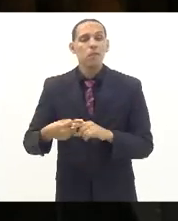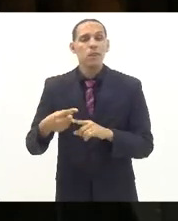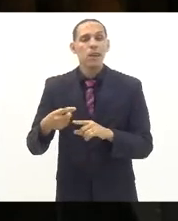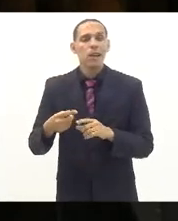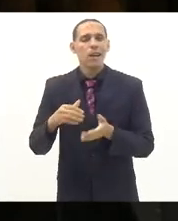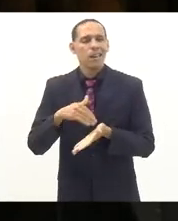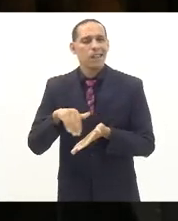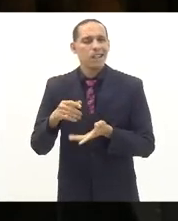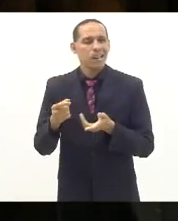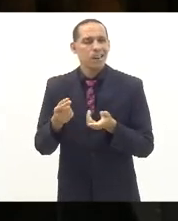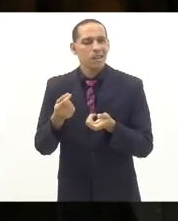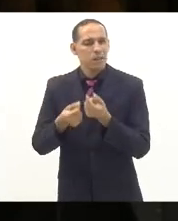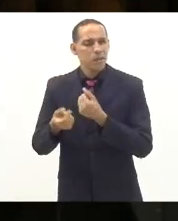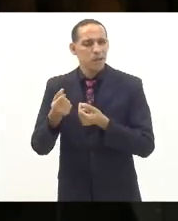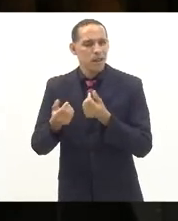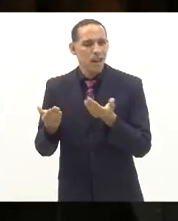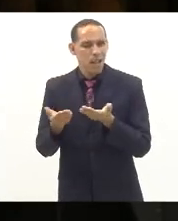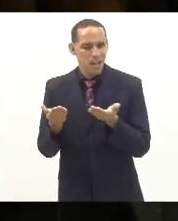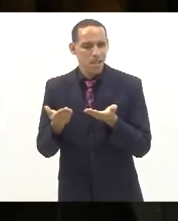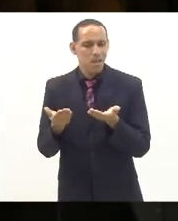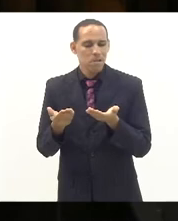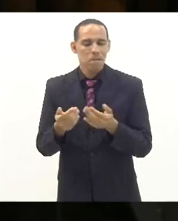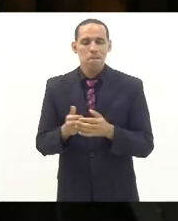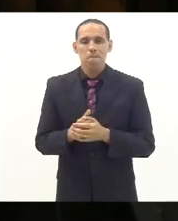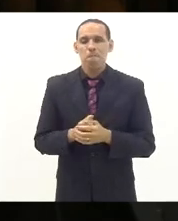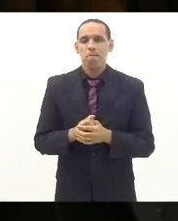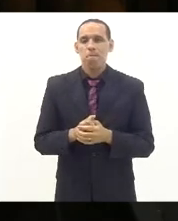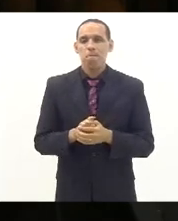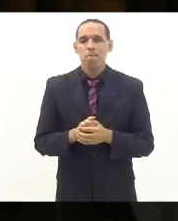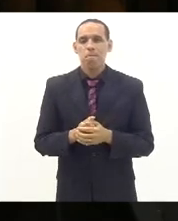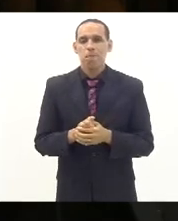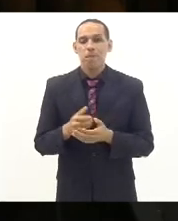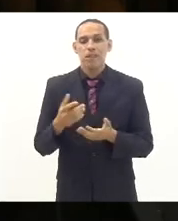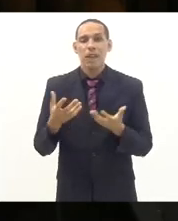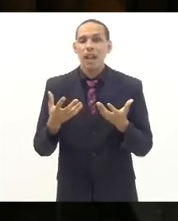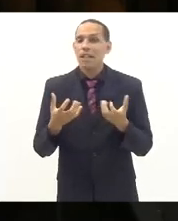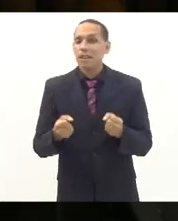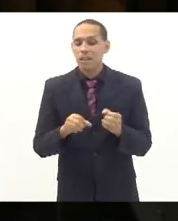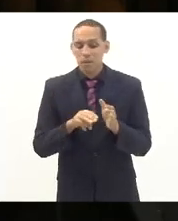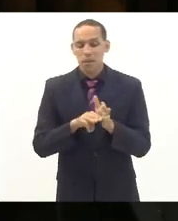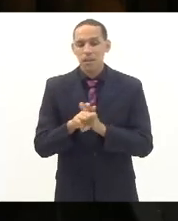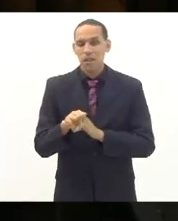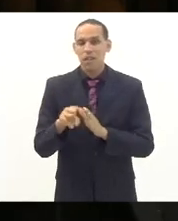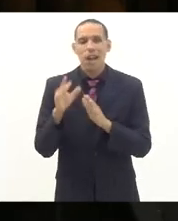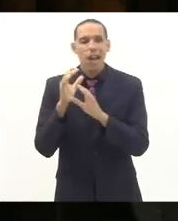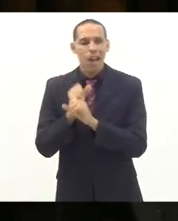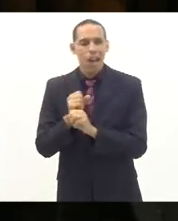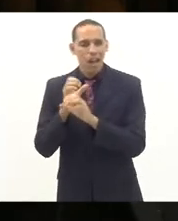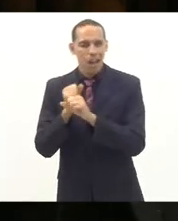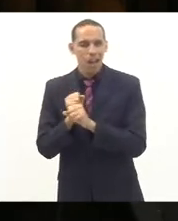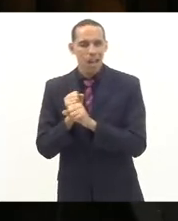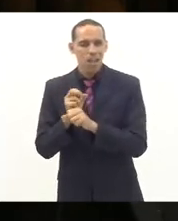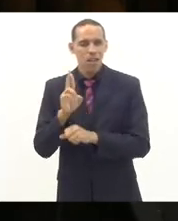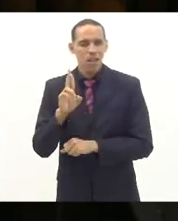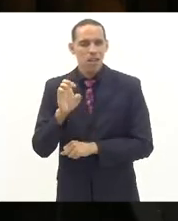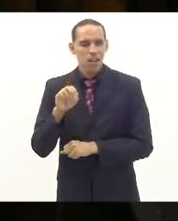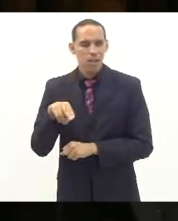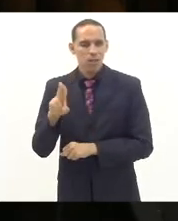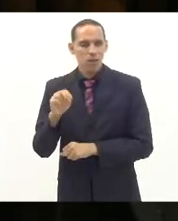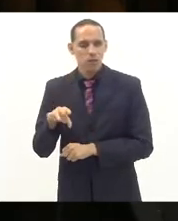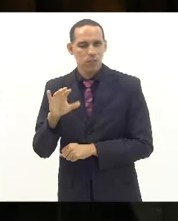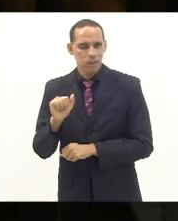fazenda agora recentemente adotou uma metodologia de cálculo da renúncia fiscal